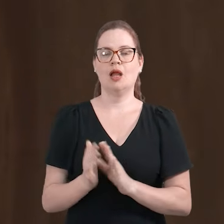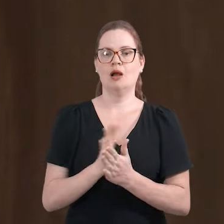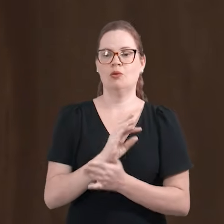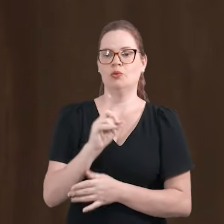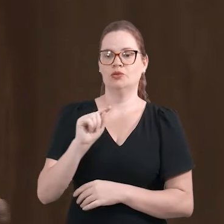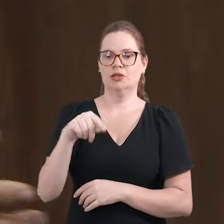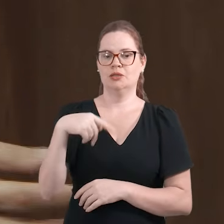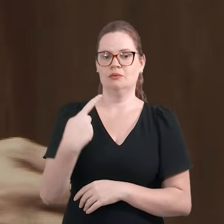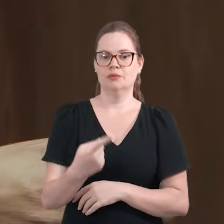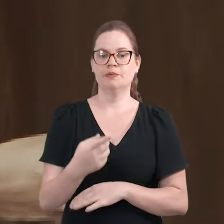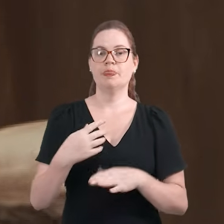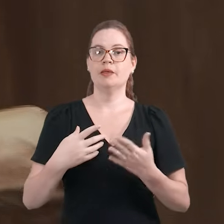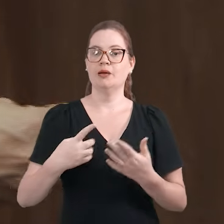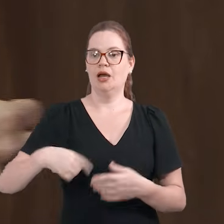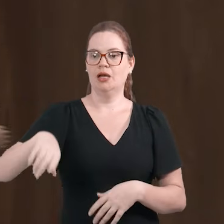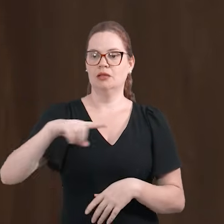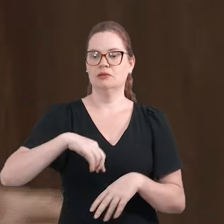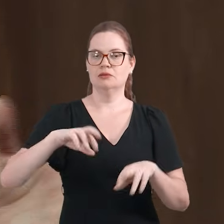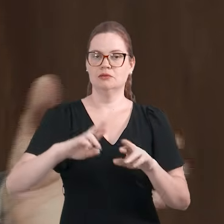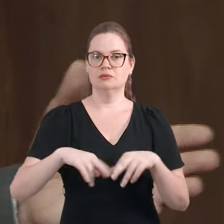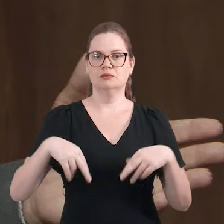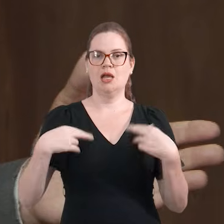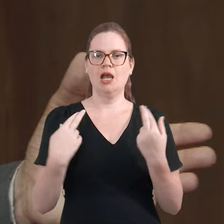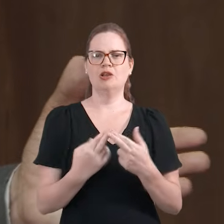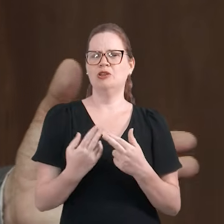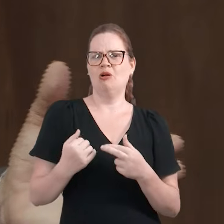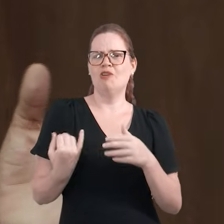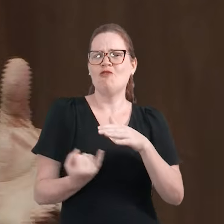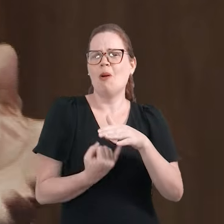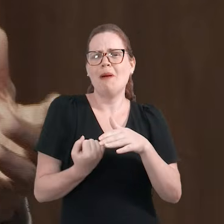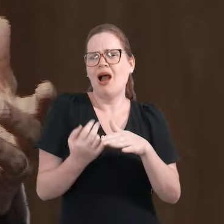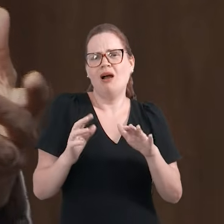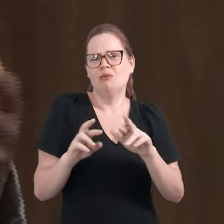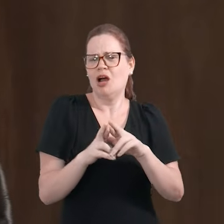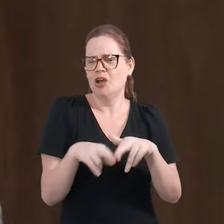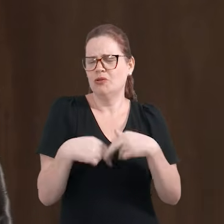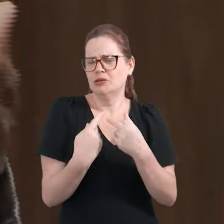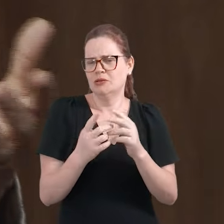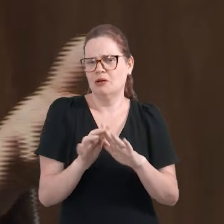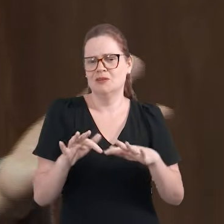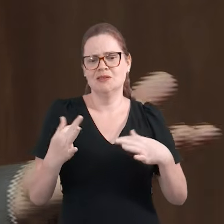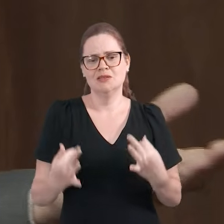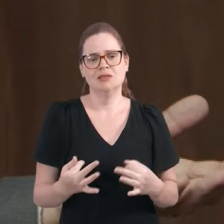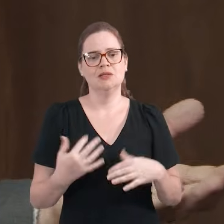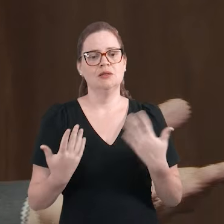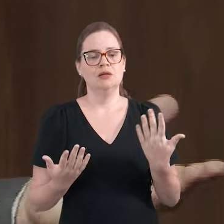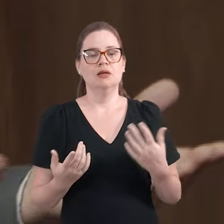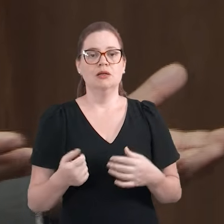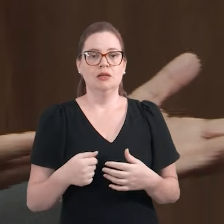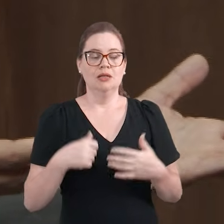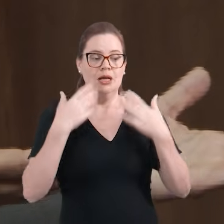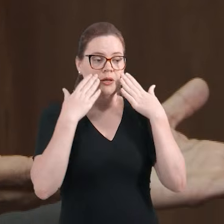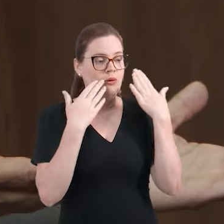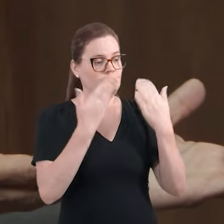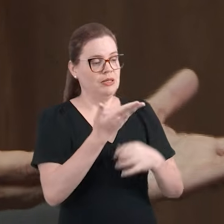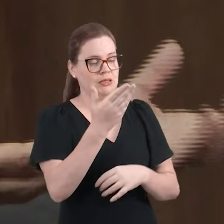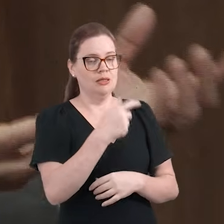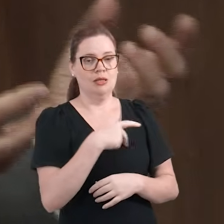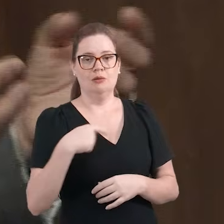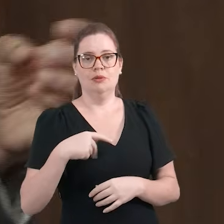depois. E fizemos uma reunião informal e apresentamos juntamente com o pastor Isaac a